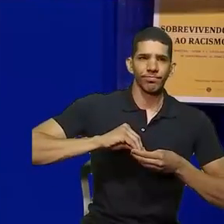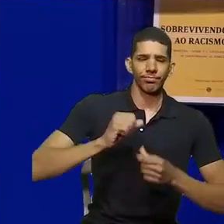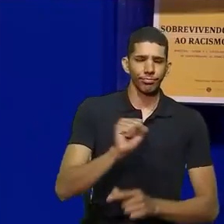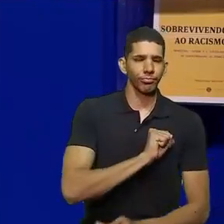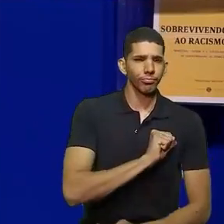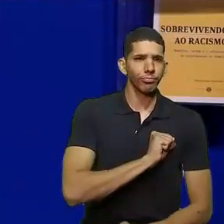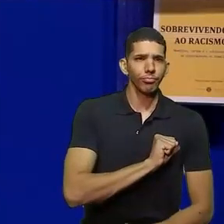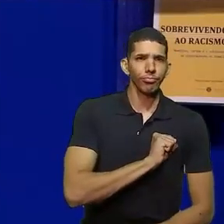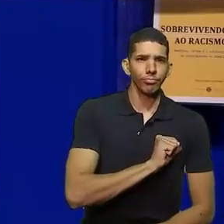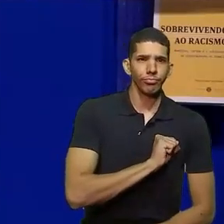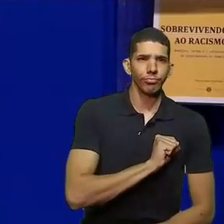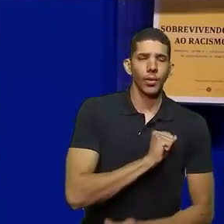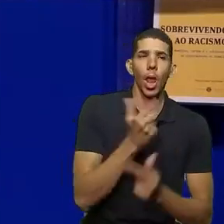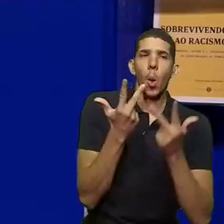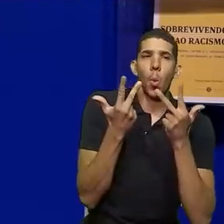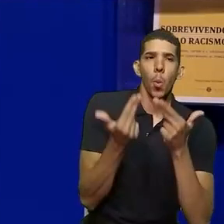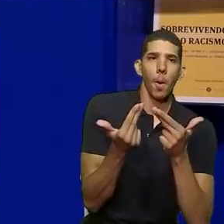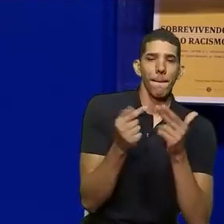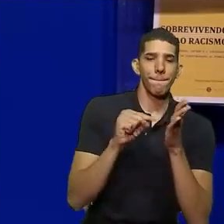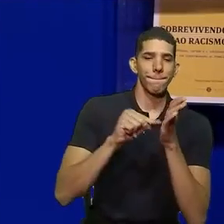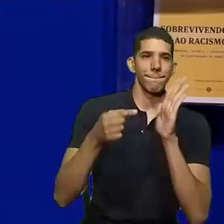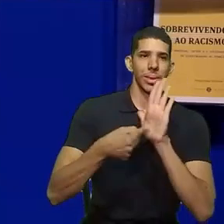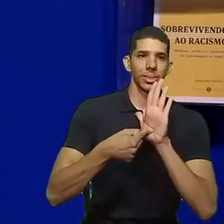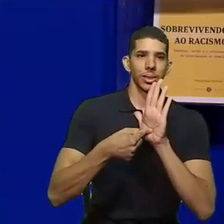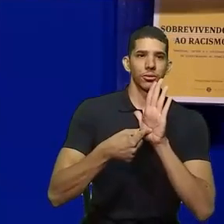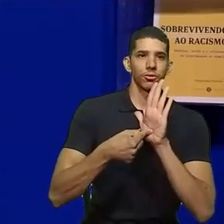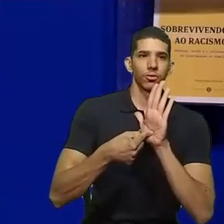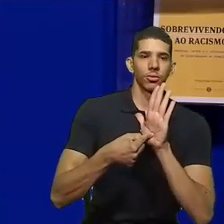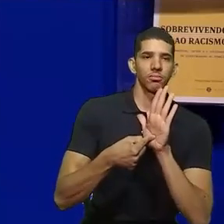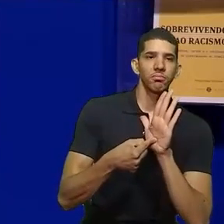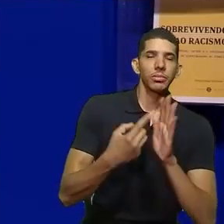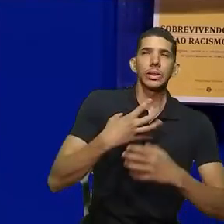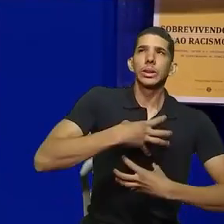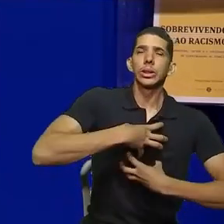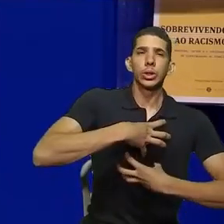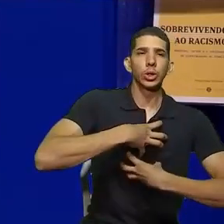poema É Tempo de Nos Aquilombar, de Conceição Evaristo.